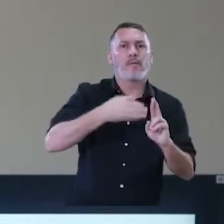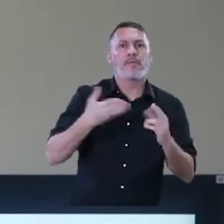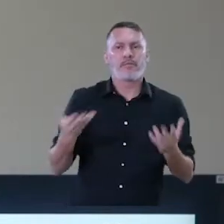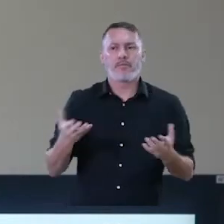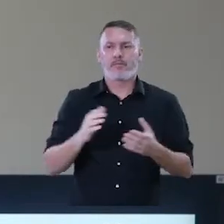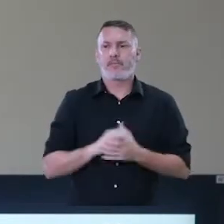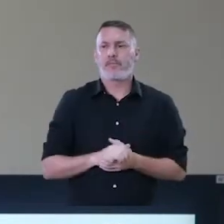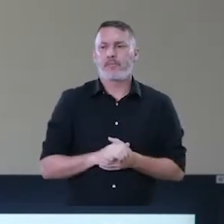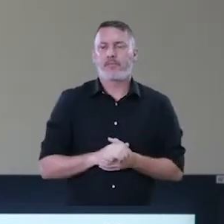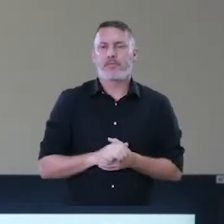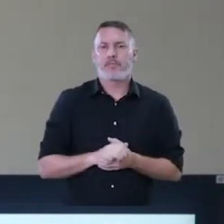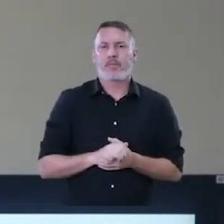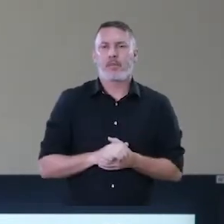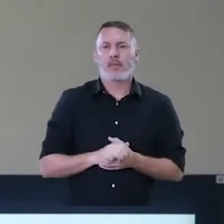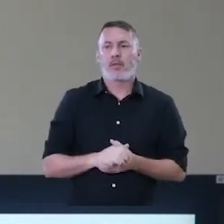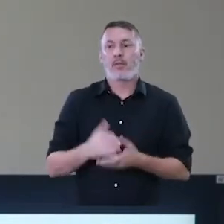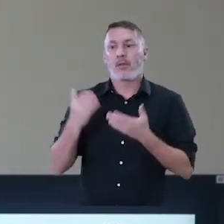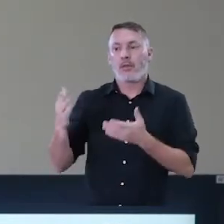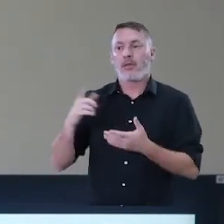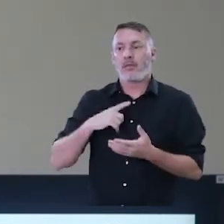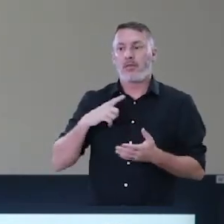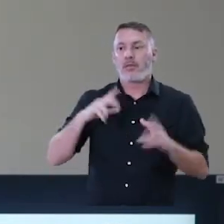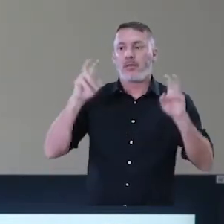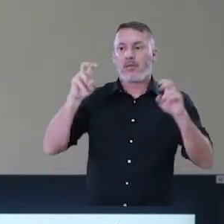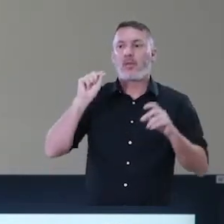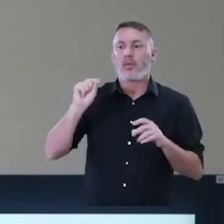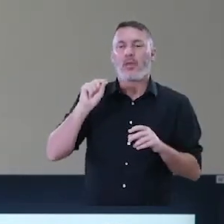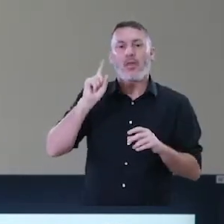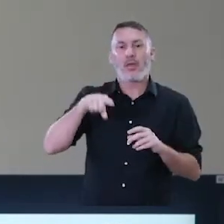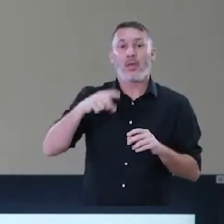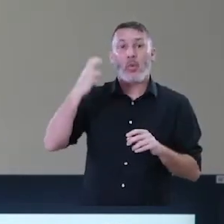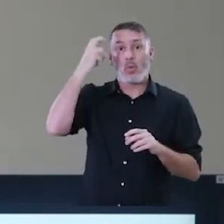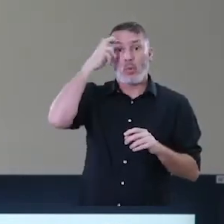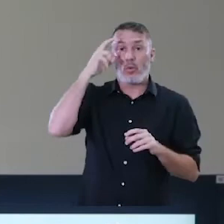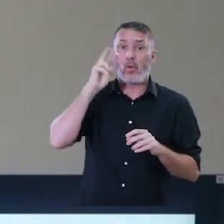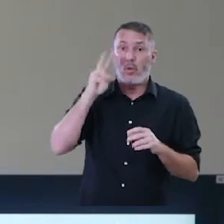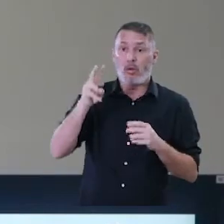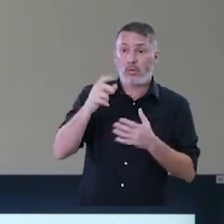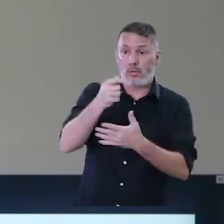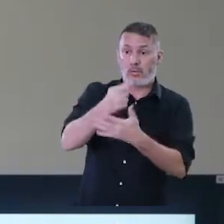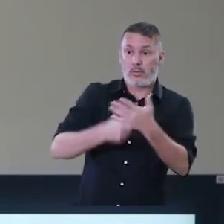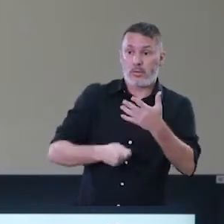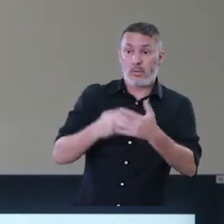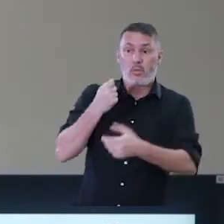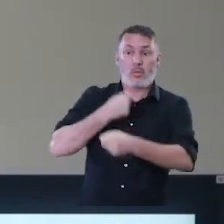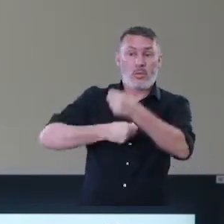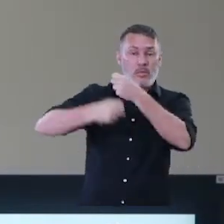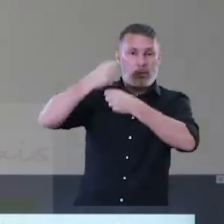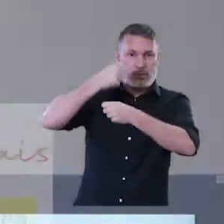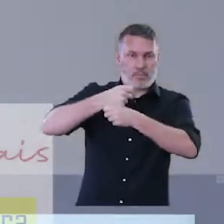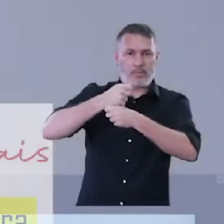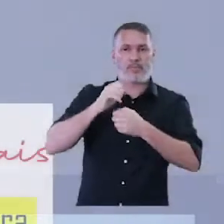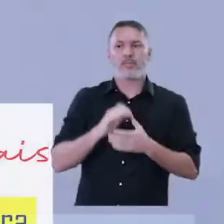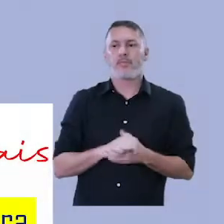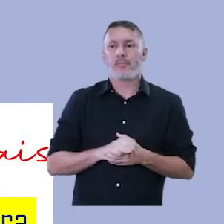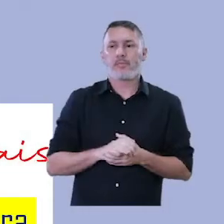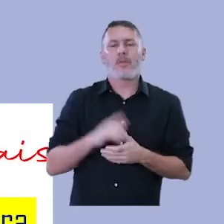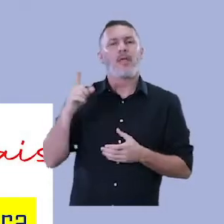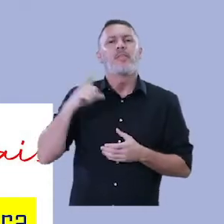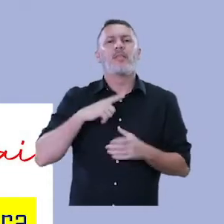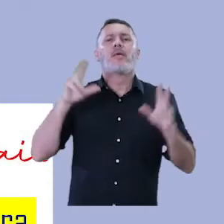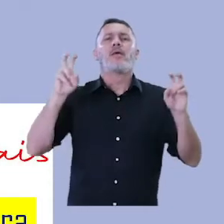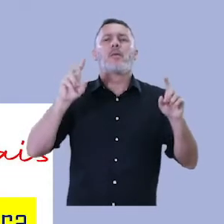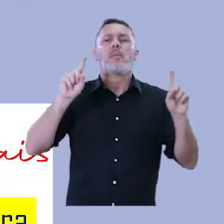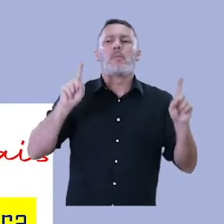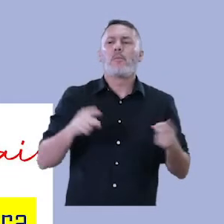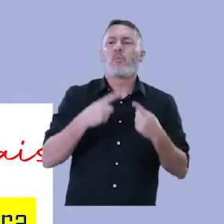Tem um exemplo aqui da cantora Pitty, do tema do ano retrasado. Aumentando para vocês.